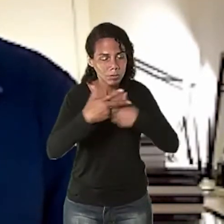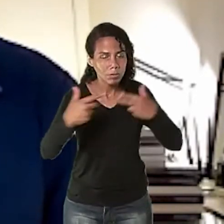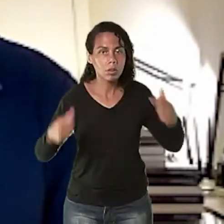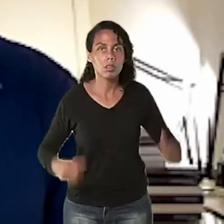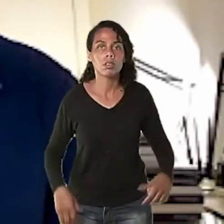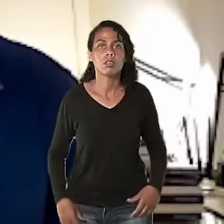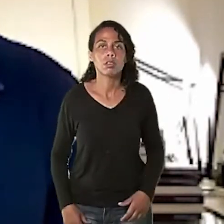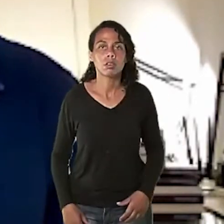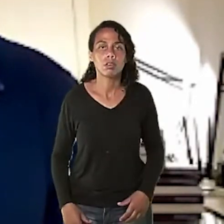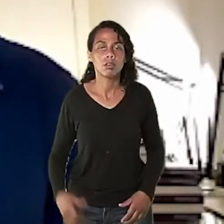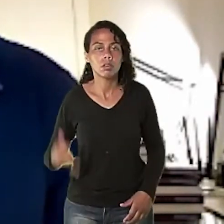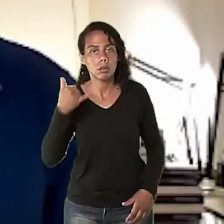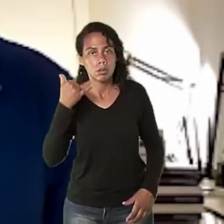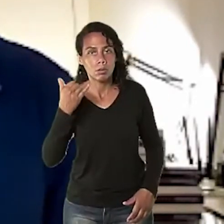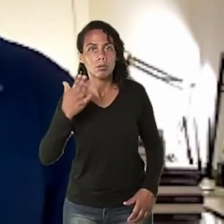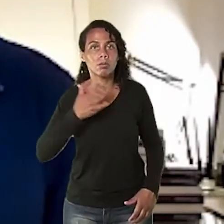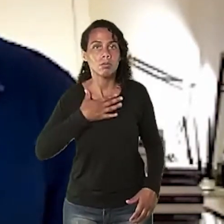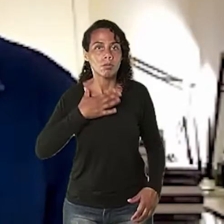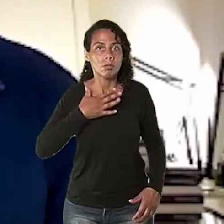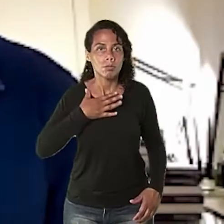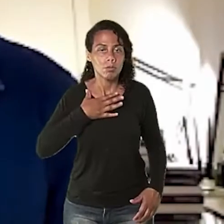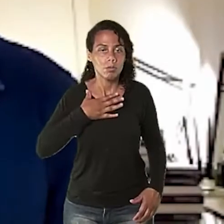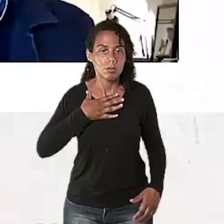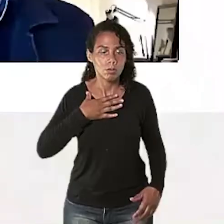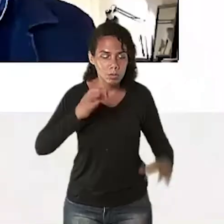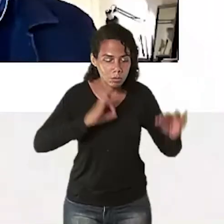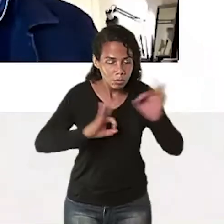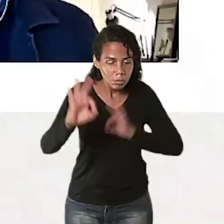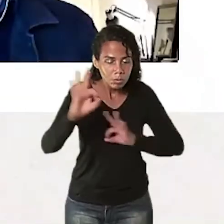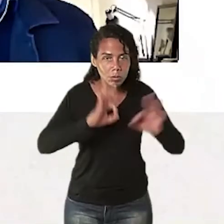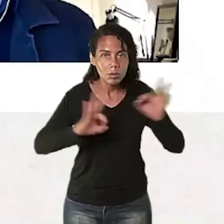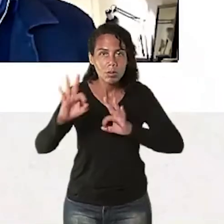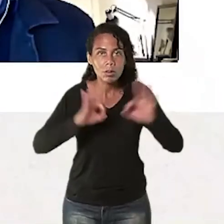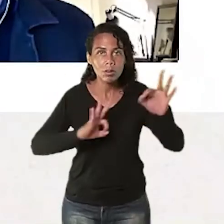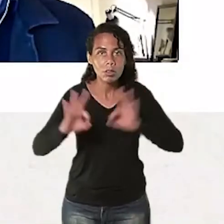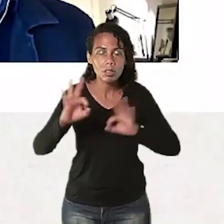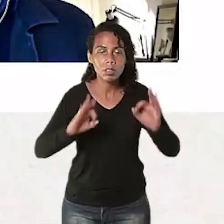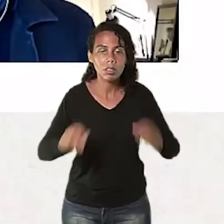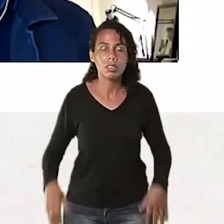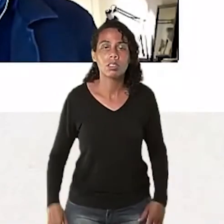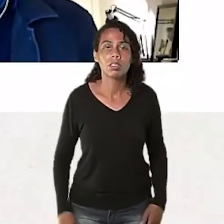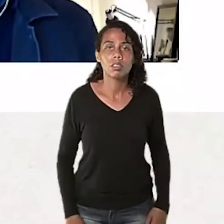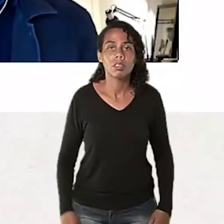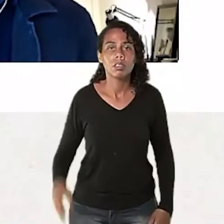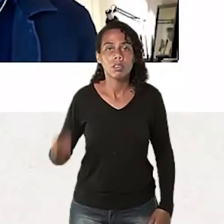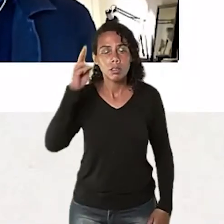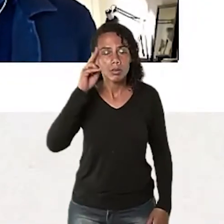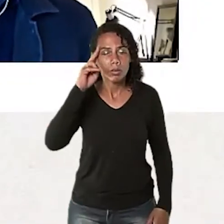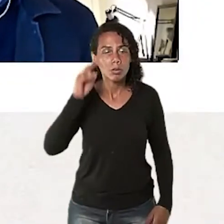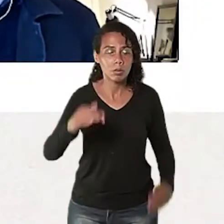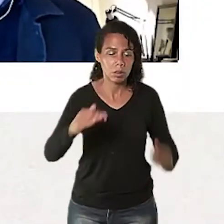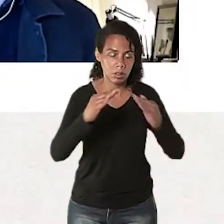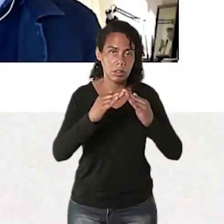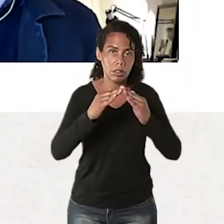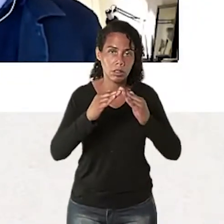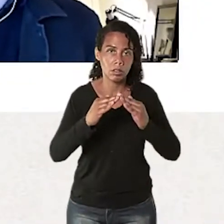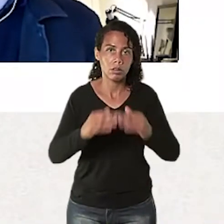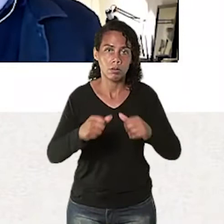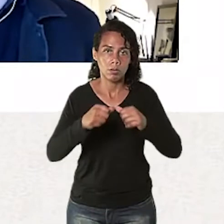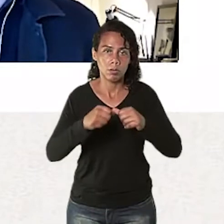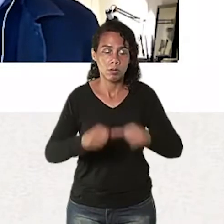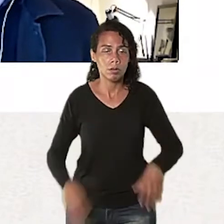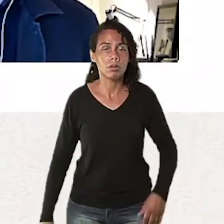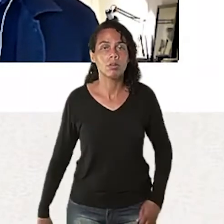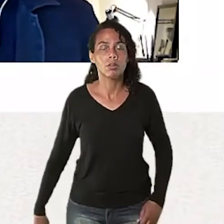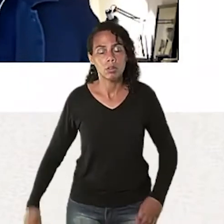vídeos. Teve um momento que eu estava tão deprimido, Afonso, que eu ficava vendo uns vídeos de umas pessoas que elas ficam filmando